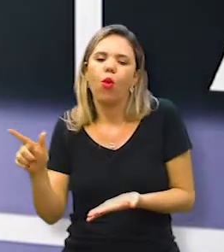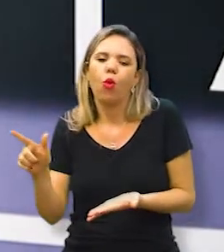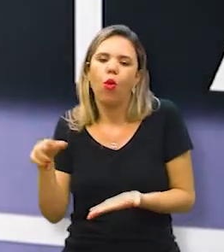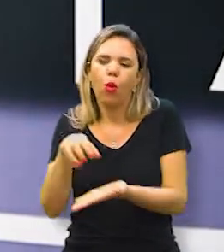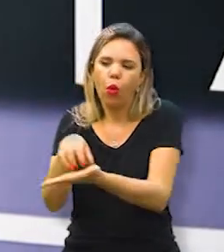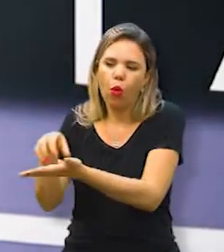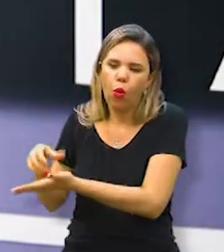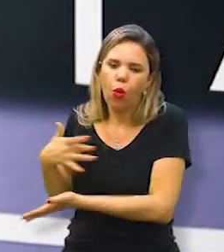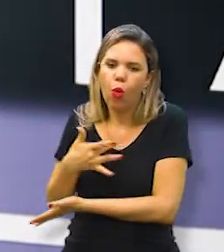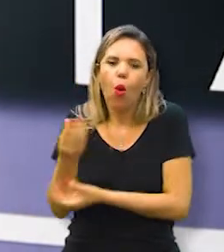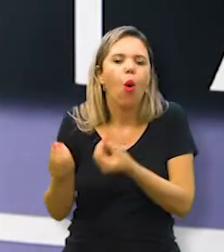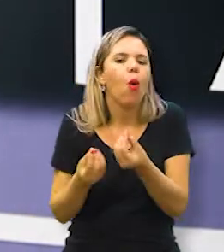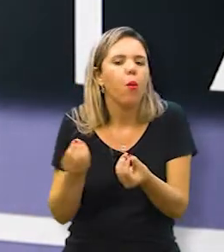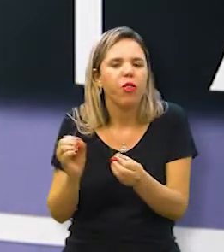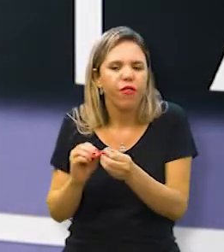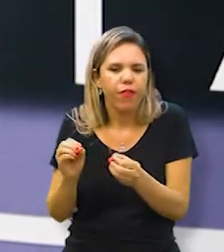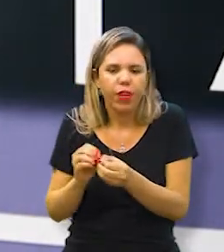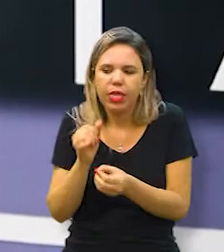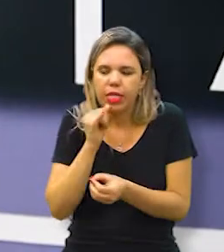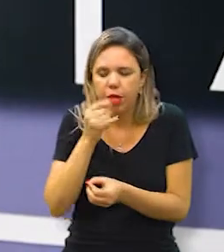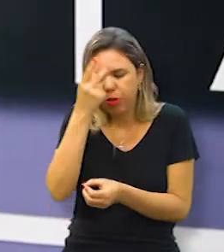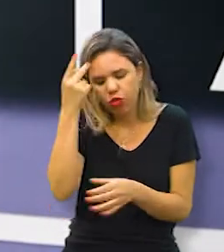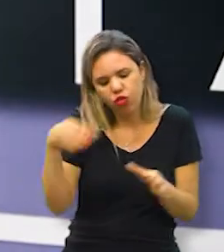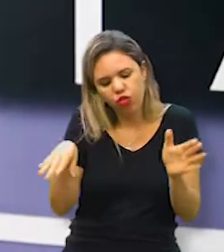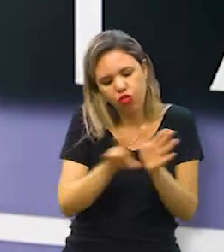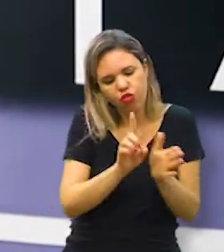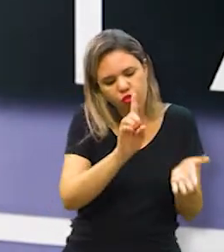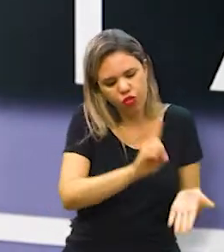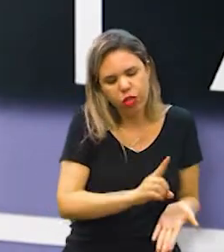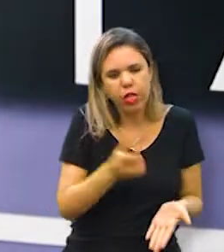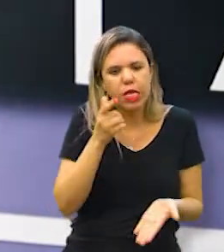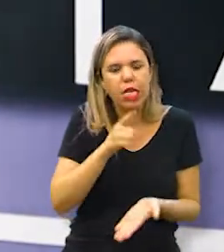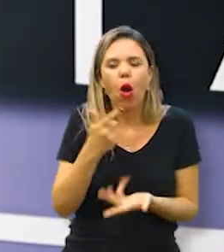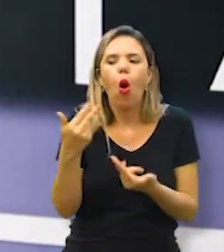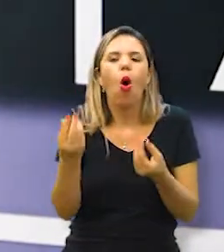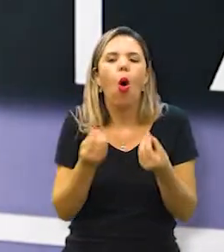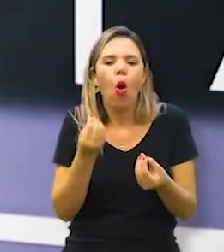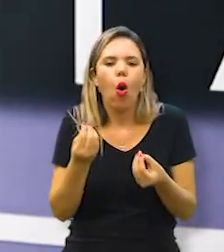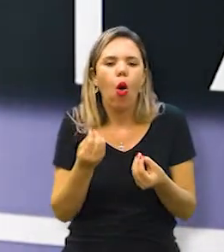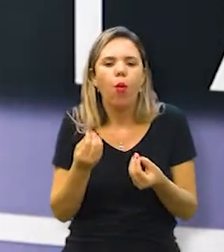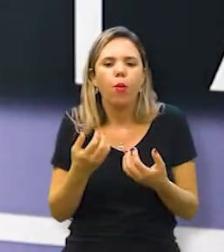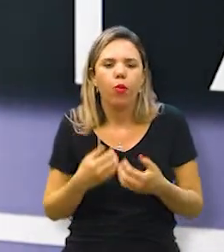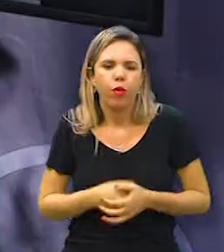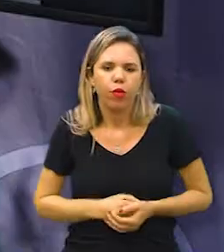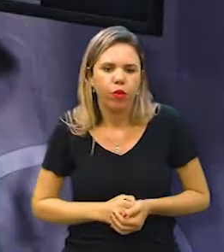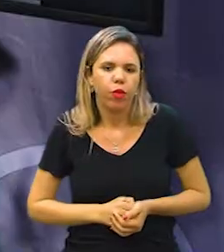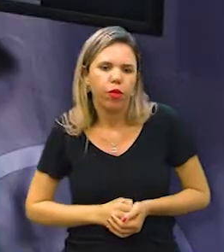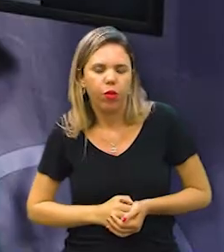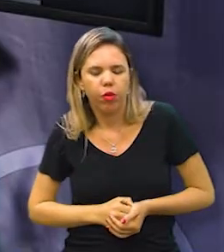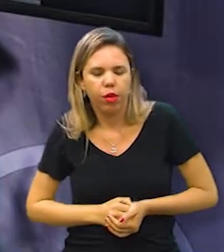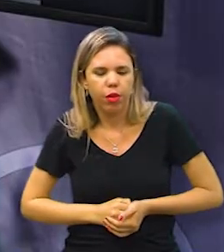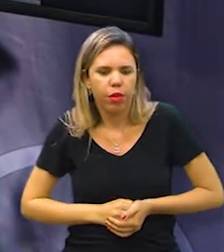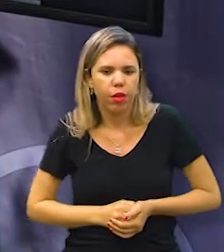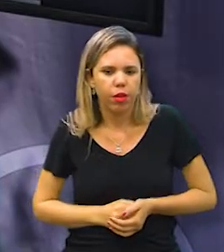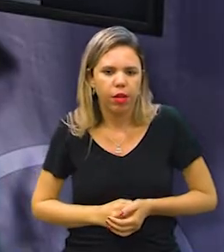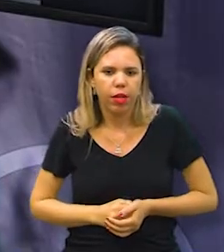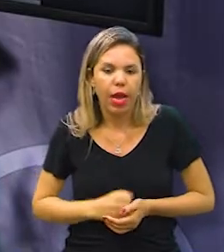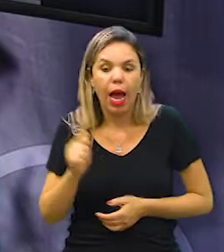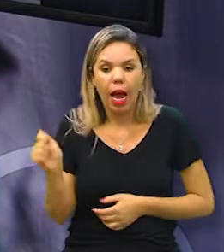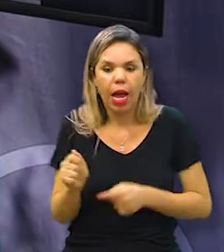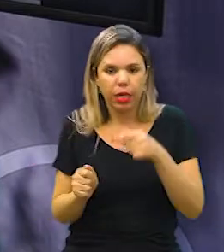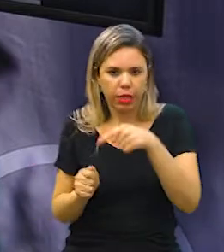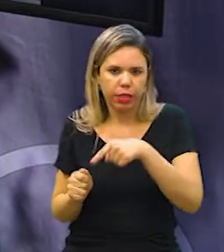unidades de saúde ou elas são captadas de outra maneira? Como isso funciona? A